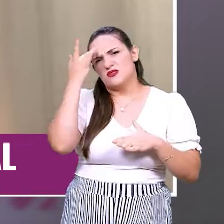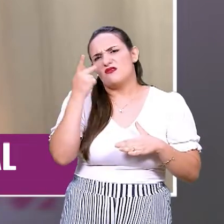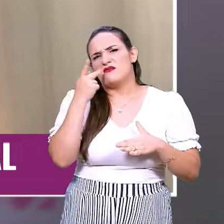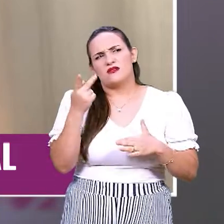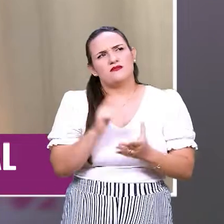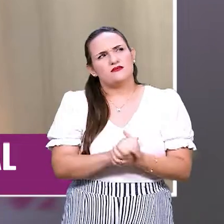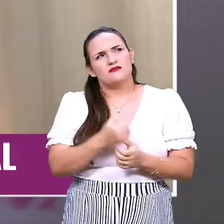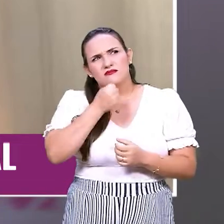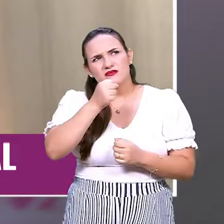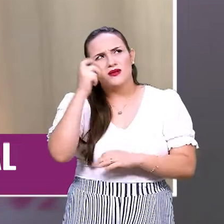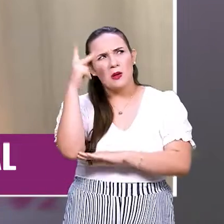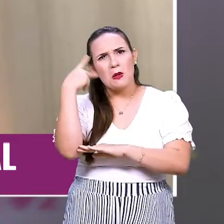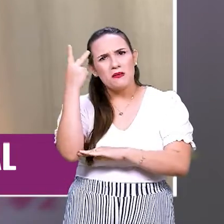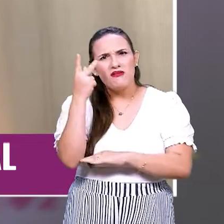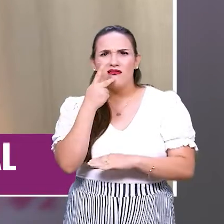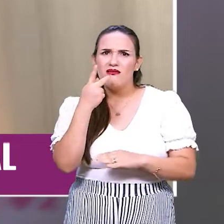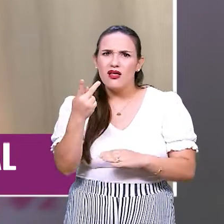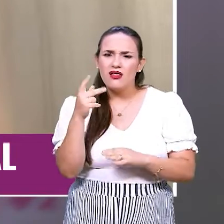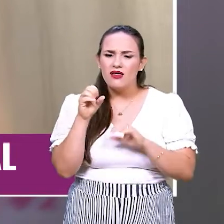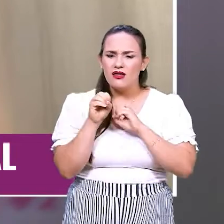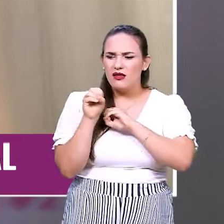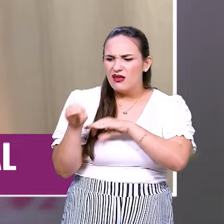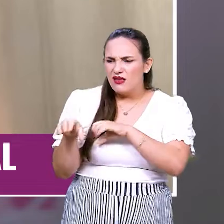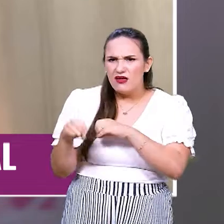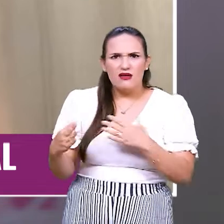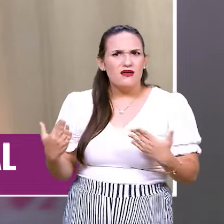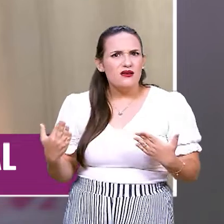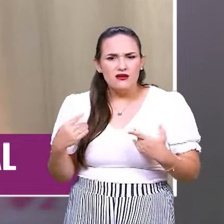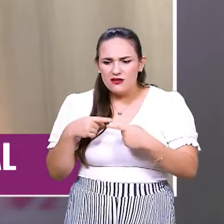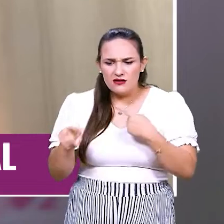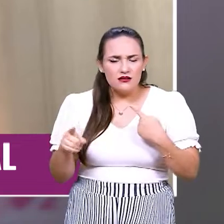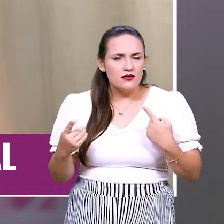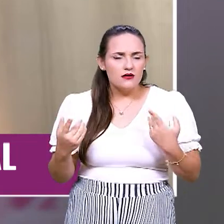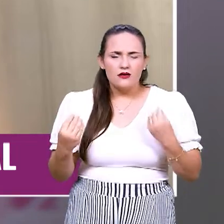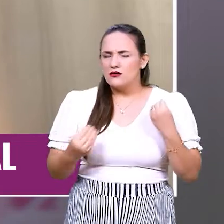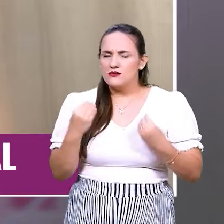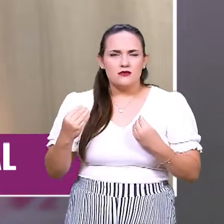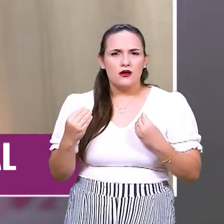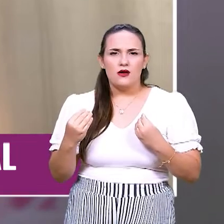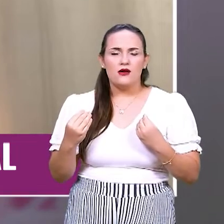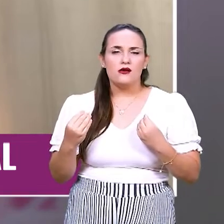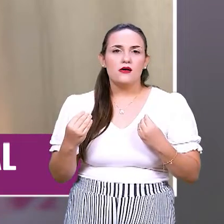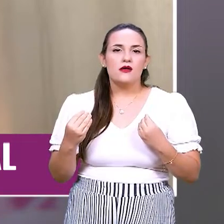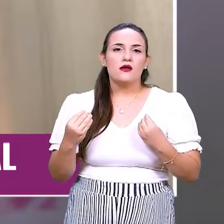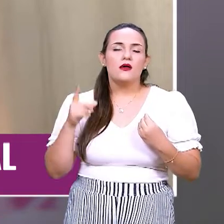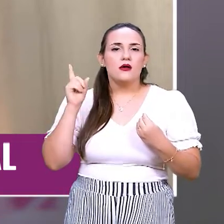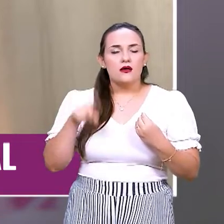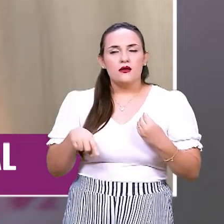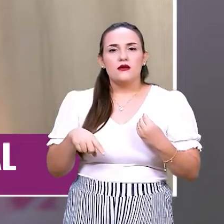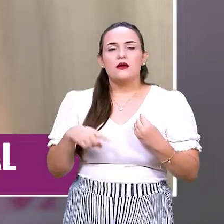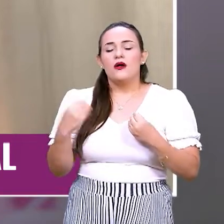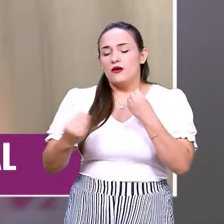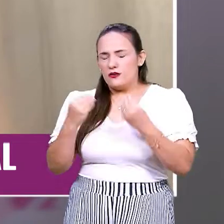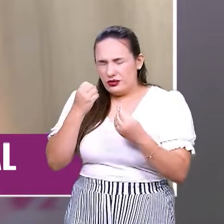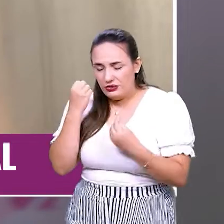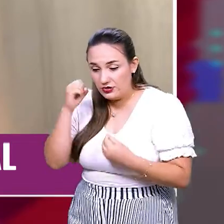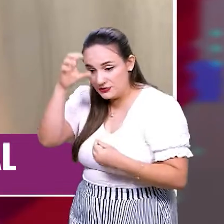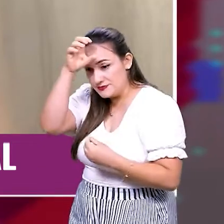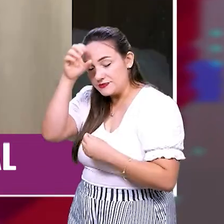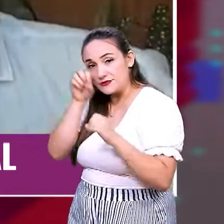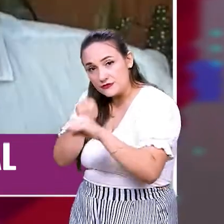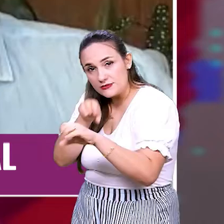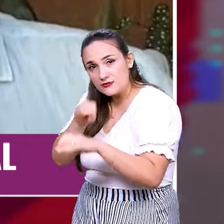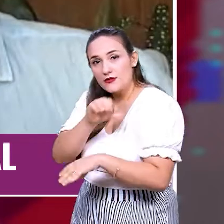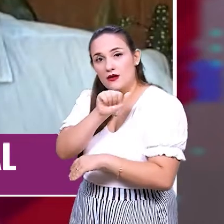assim, ela vai entrevistar um psiquiatra, vai falar sobre educação. Como é que funciona isso, nessa questão da relevância da